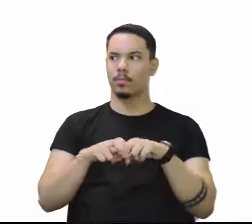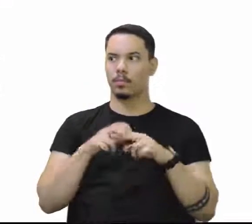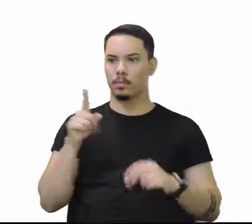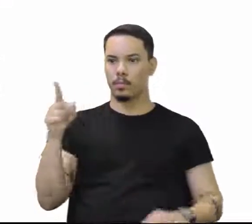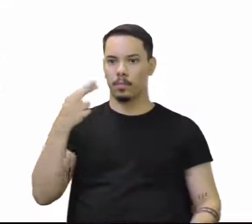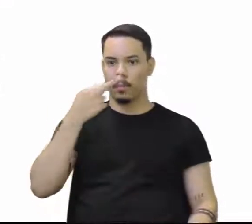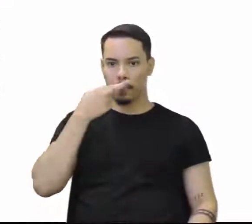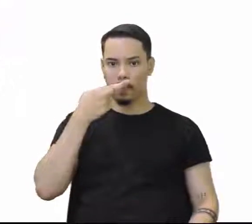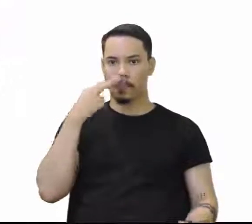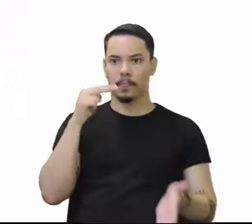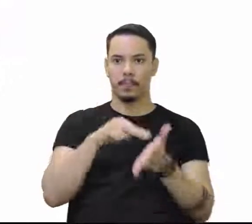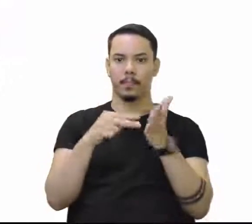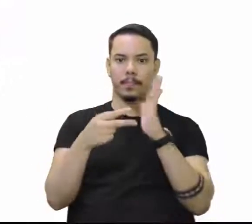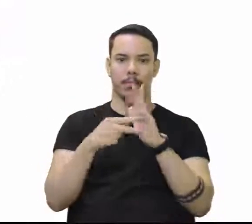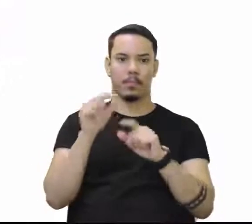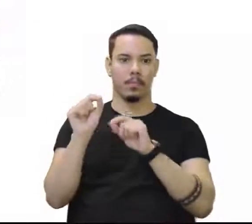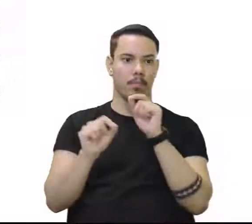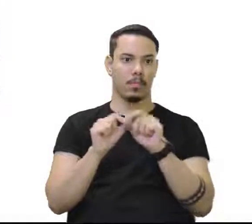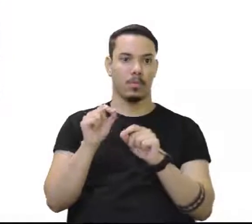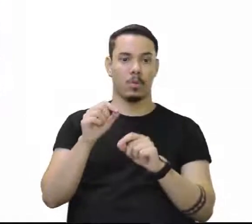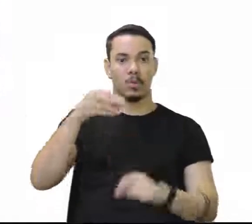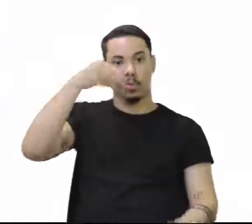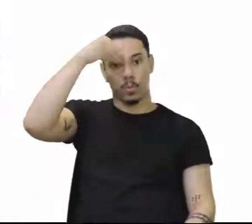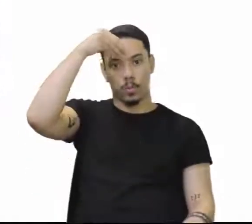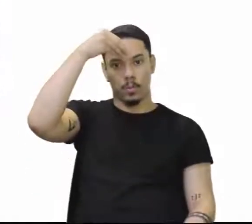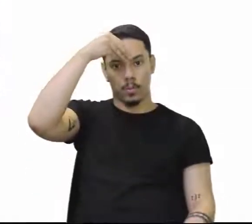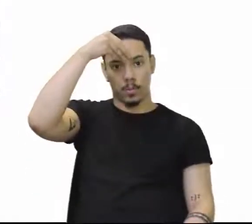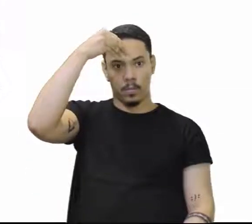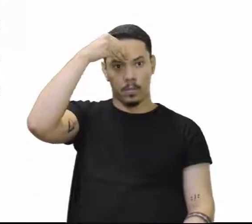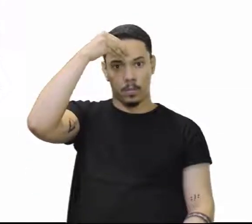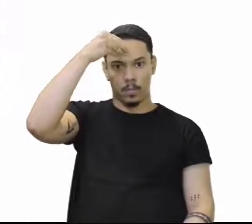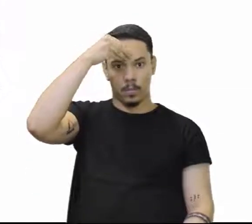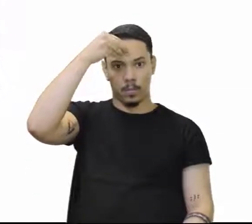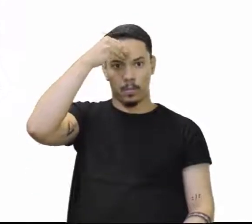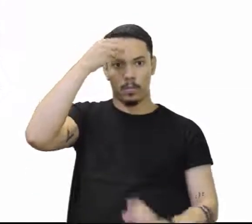Rondon, nada mais e nada menos, era que sobrinho do Marechal Rondon.